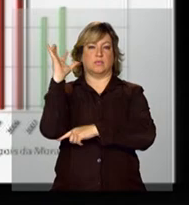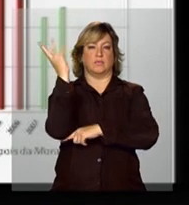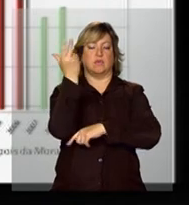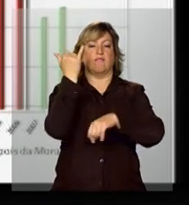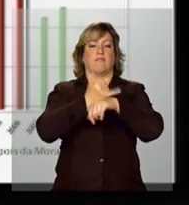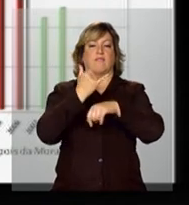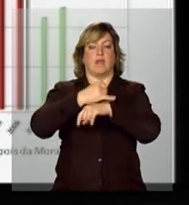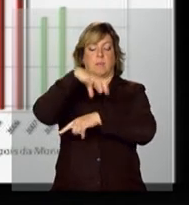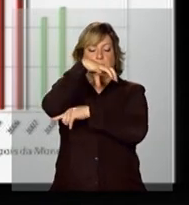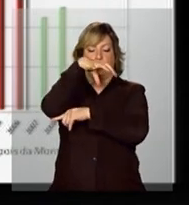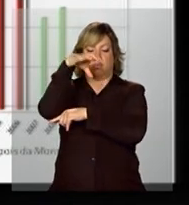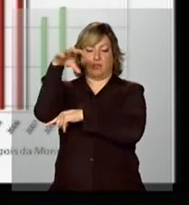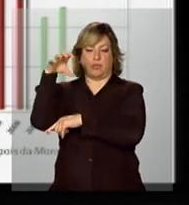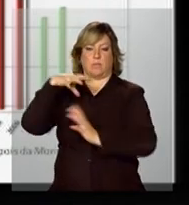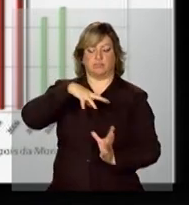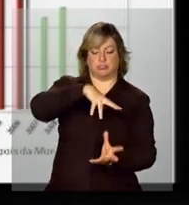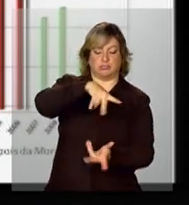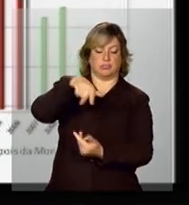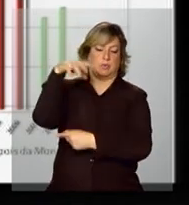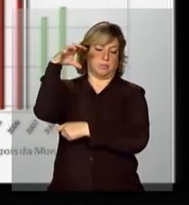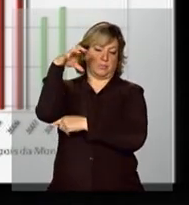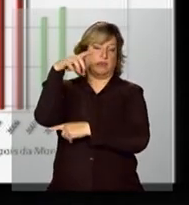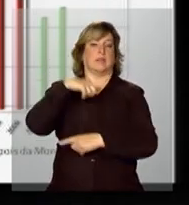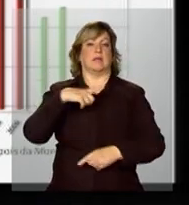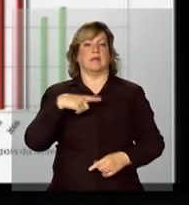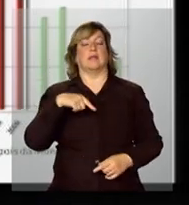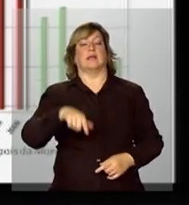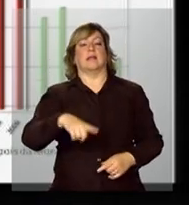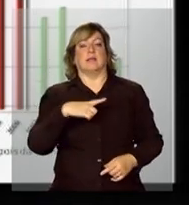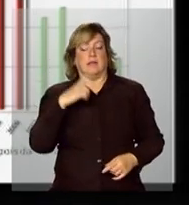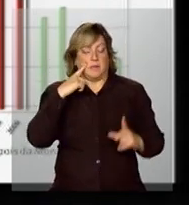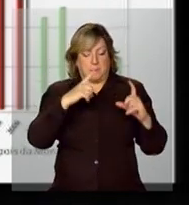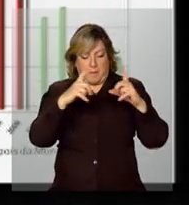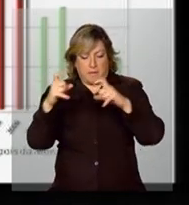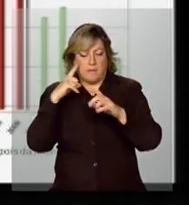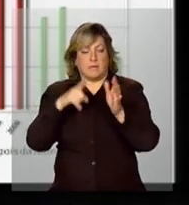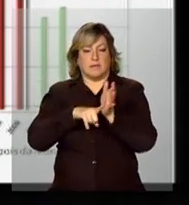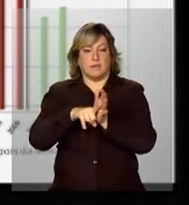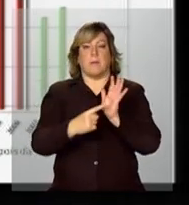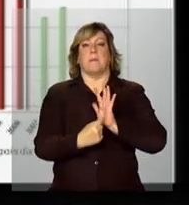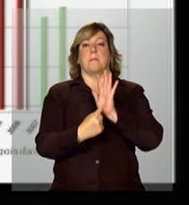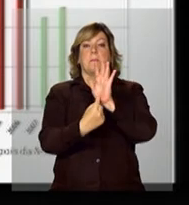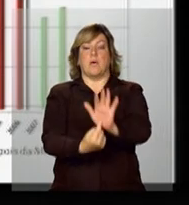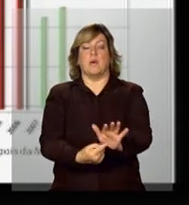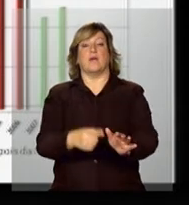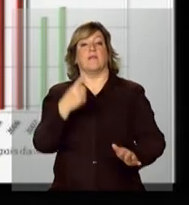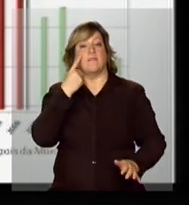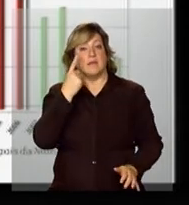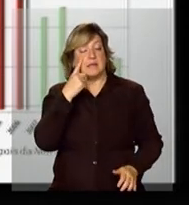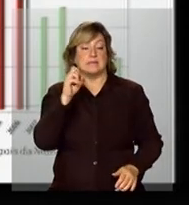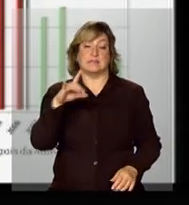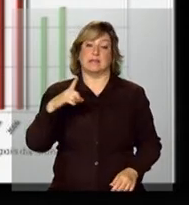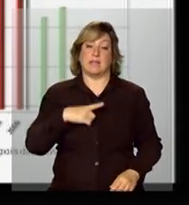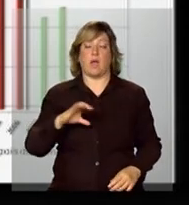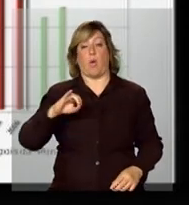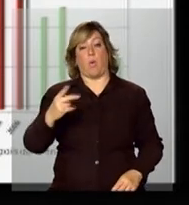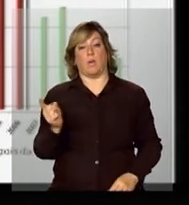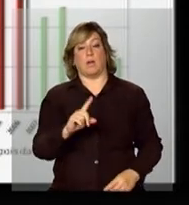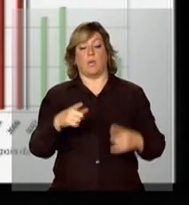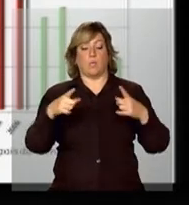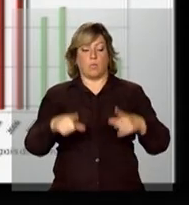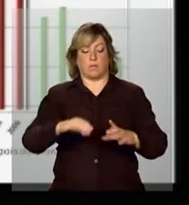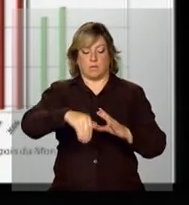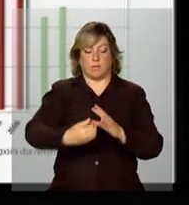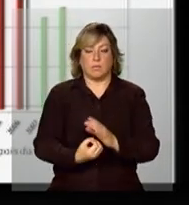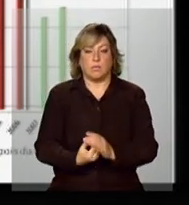agora monitoradas ao longo do período da safra 2011 para ver se tem ou não o plantio de cultura